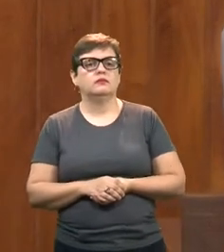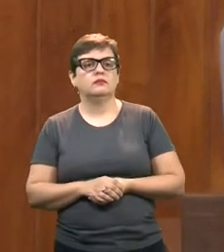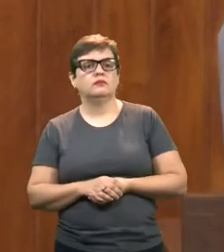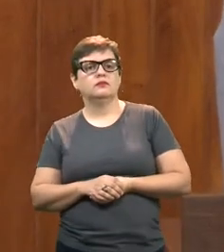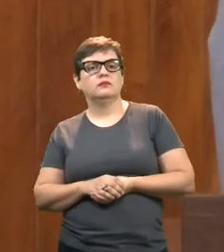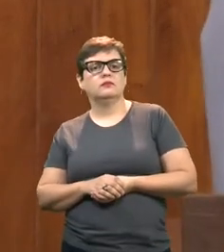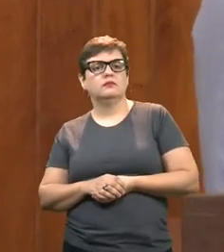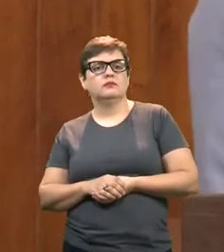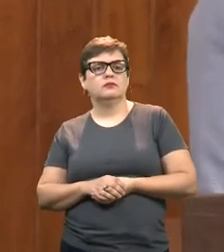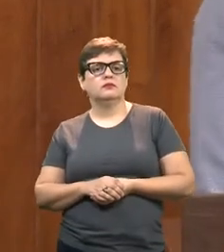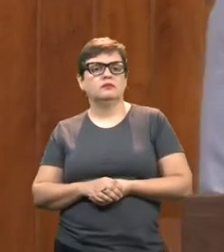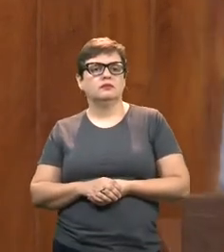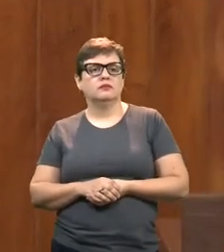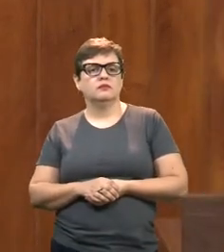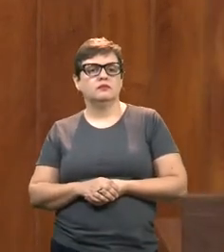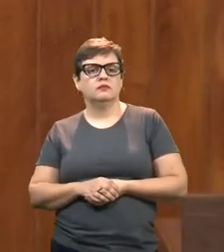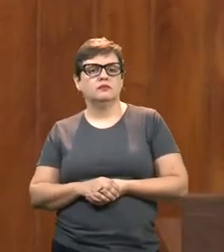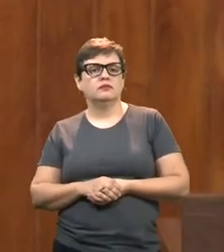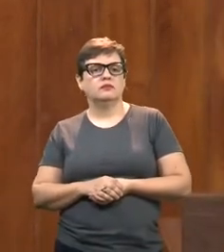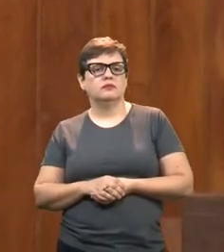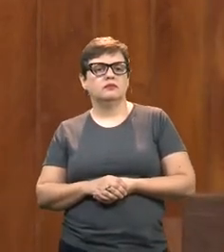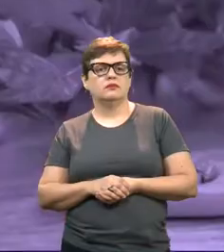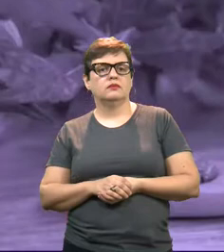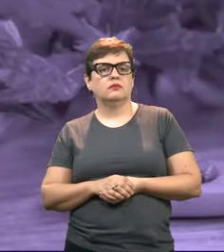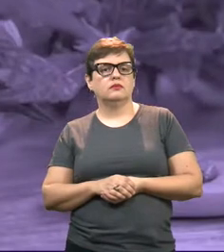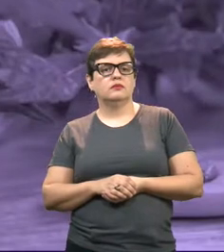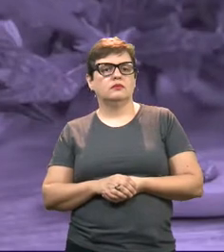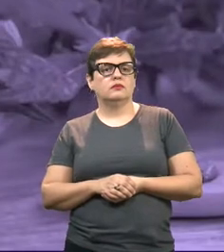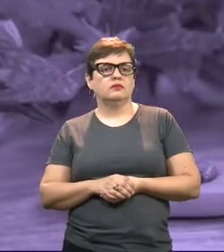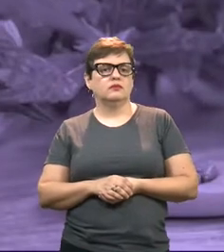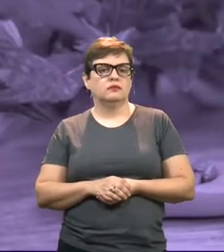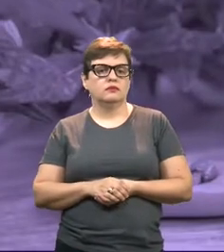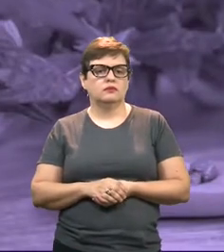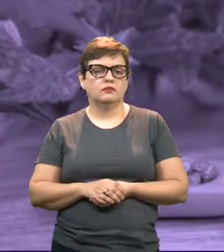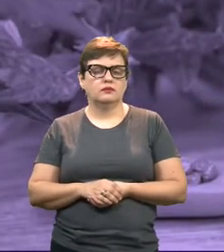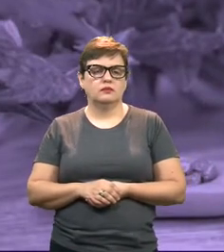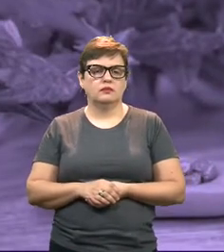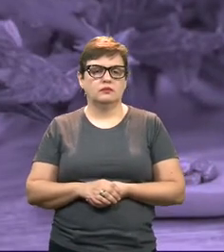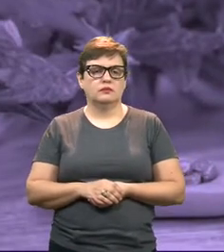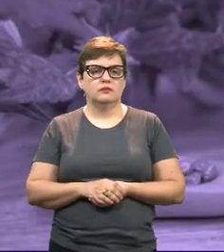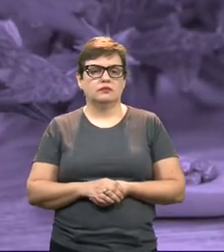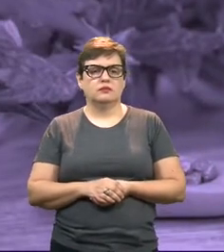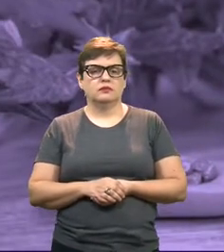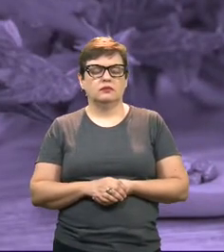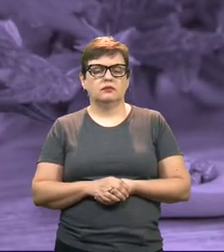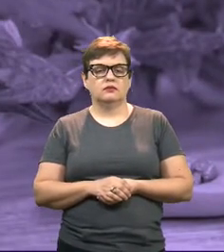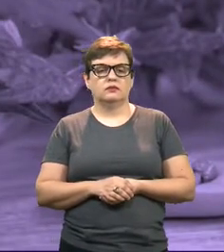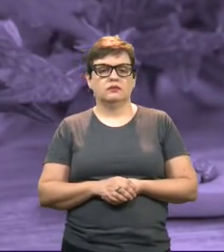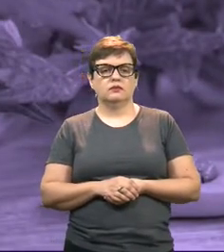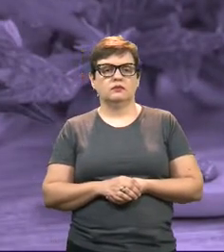Aqui. Eu só não sei como que eu vou dar para frente.